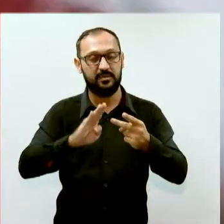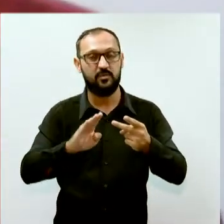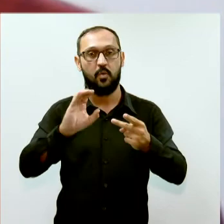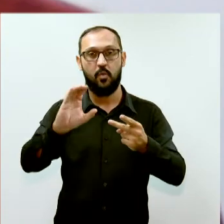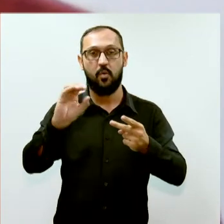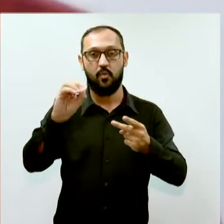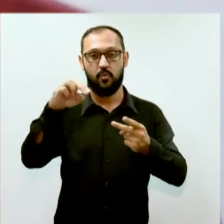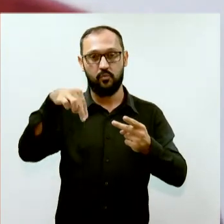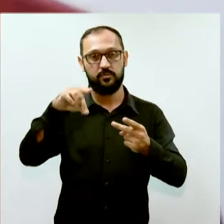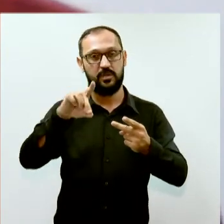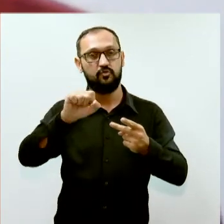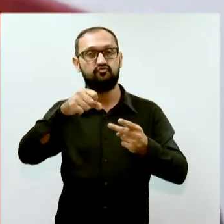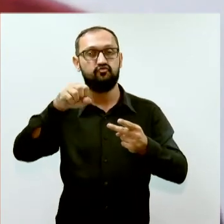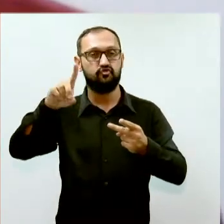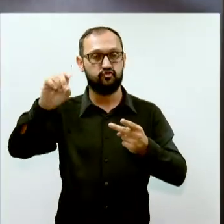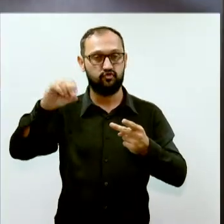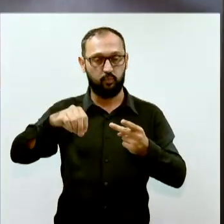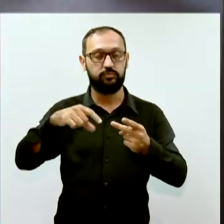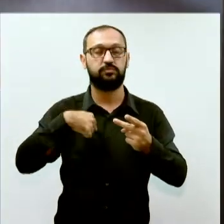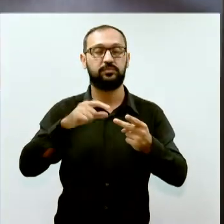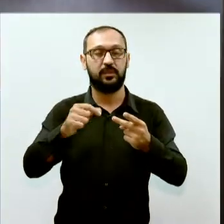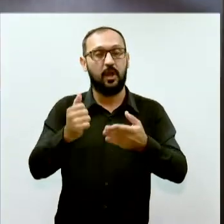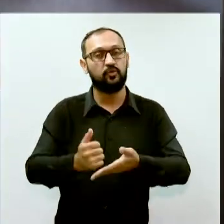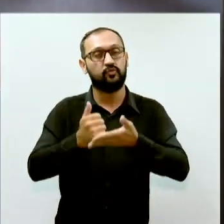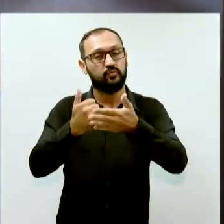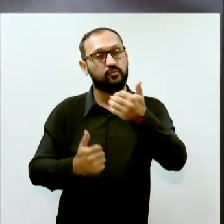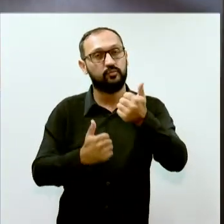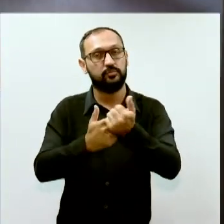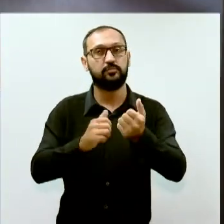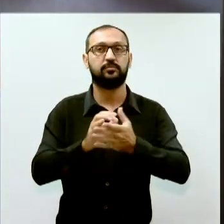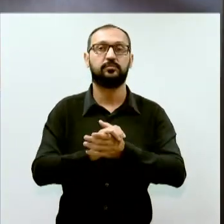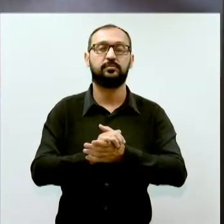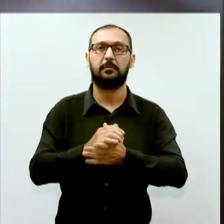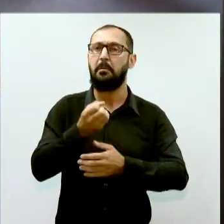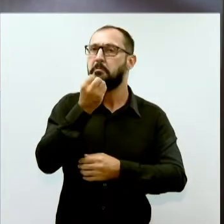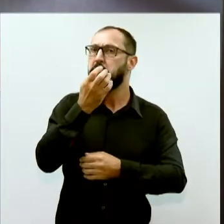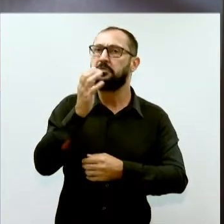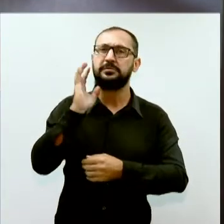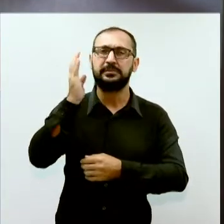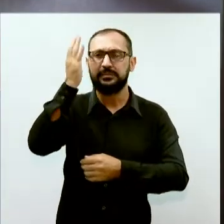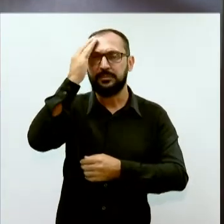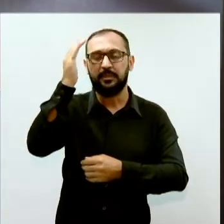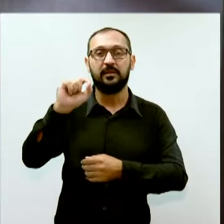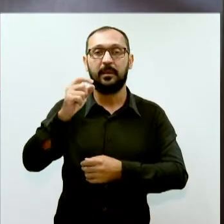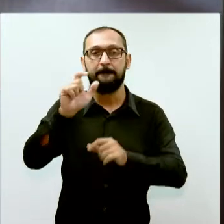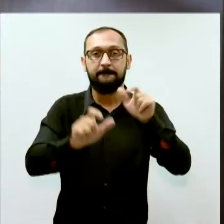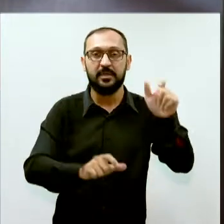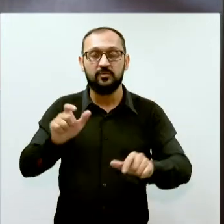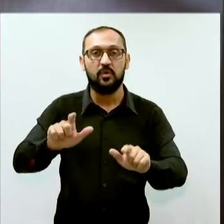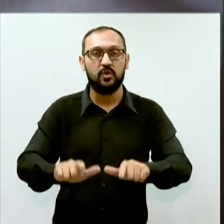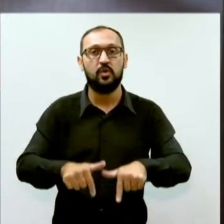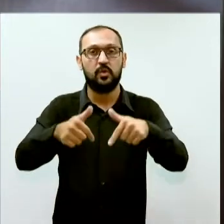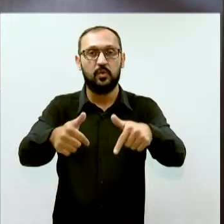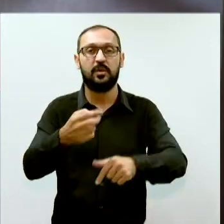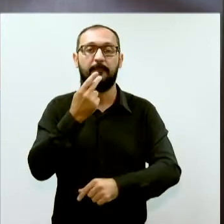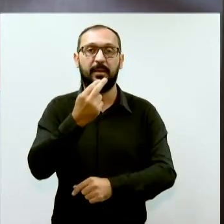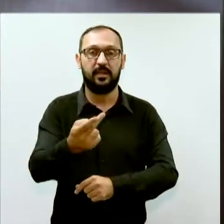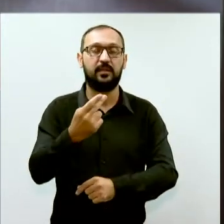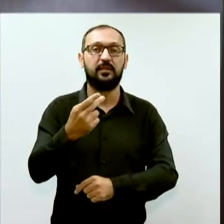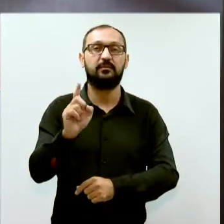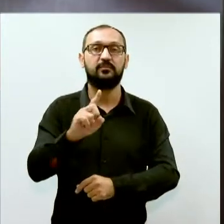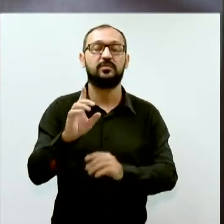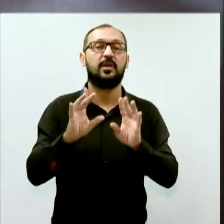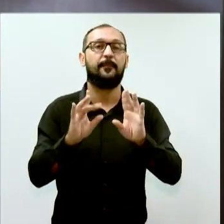que também nos auxiliou nesse processo. Muito bacana mesmo saber que existem pessoas, né, que lutam para que essa língua